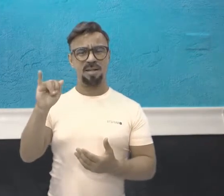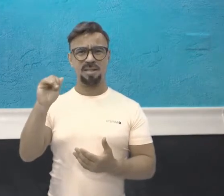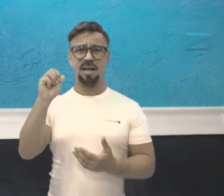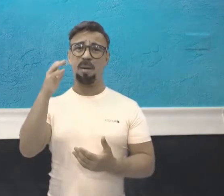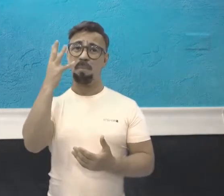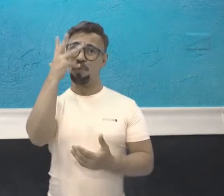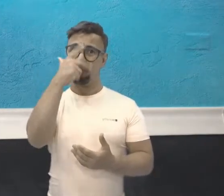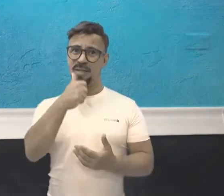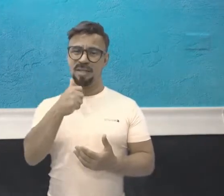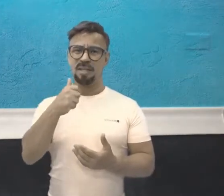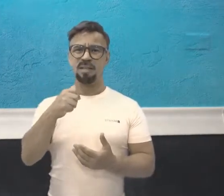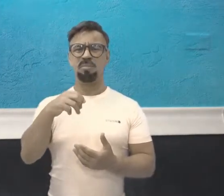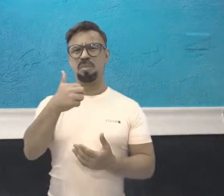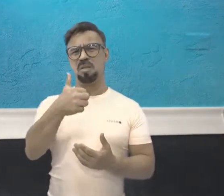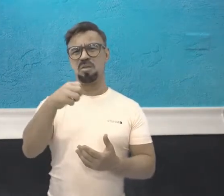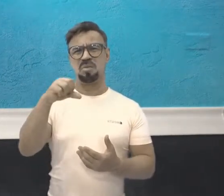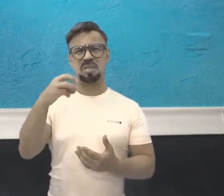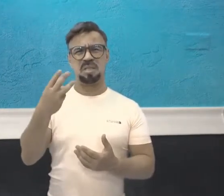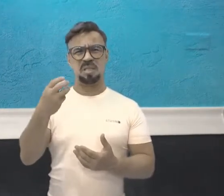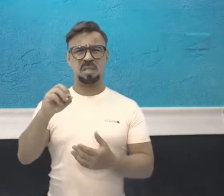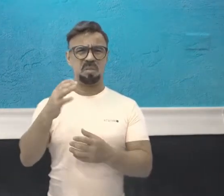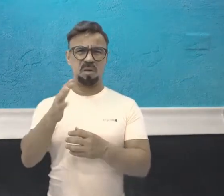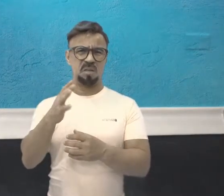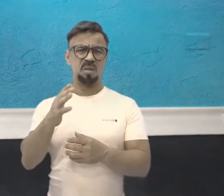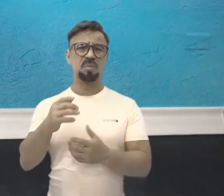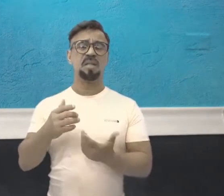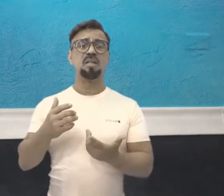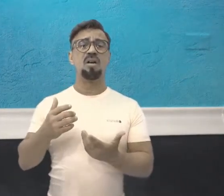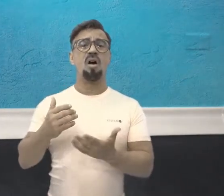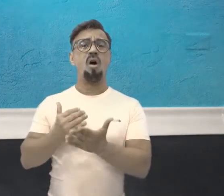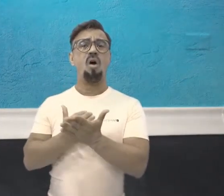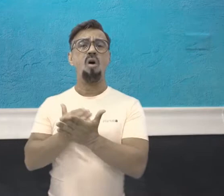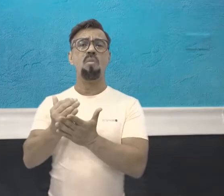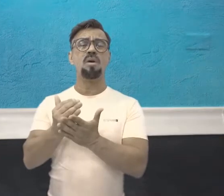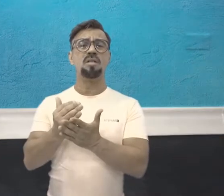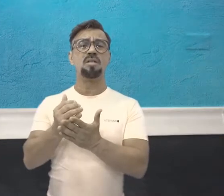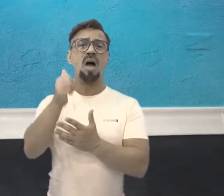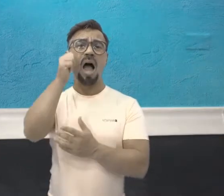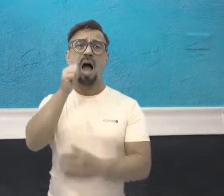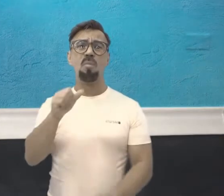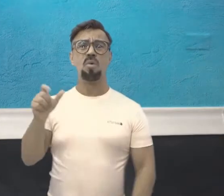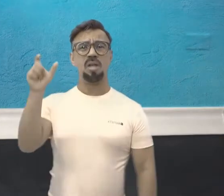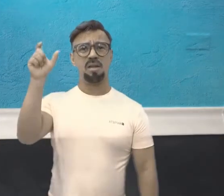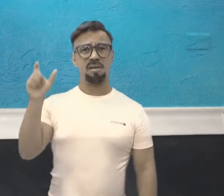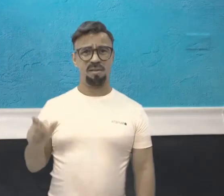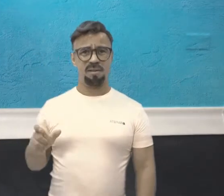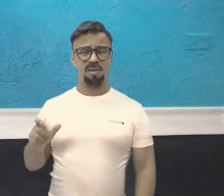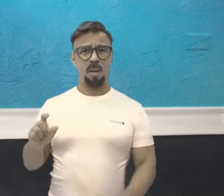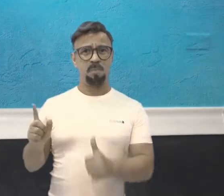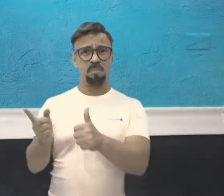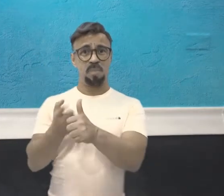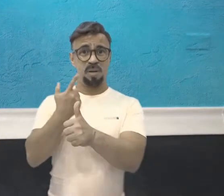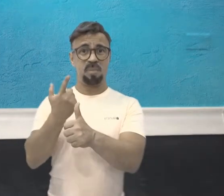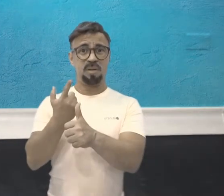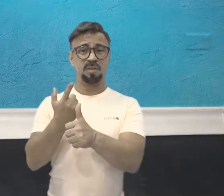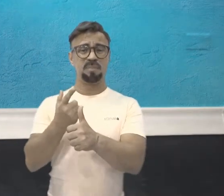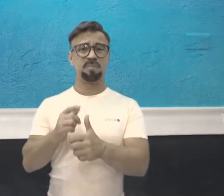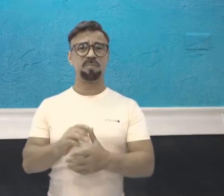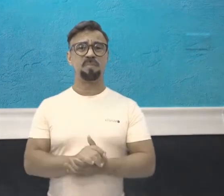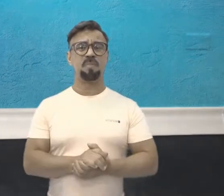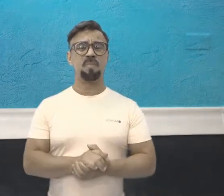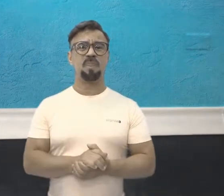em 1930 em torno disso aí apareceu a figura feminina no Cangaço